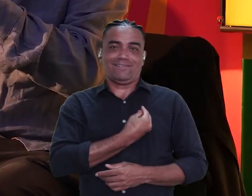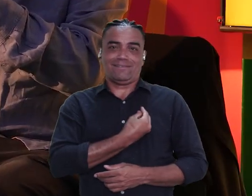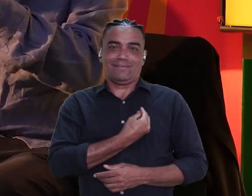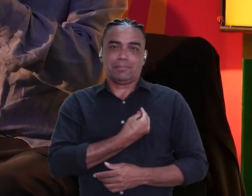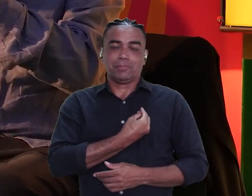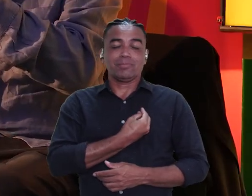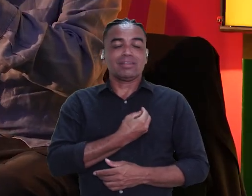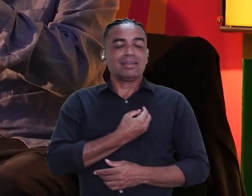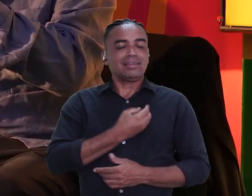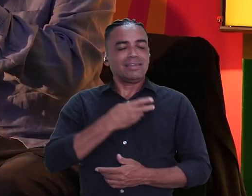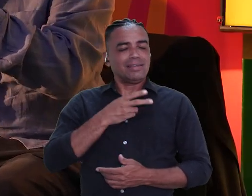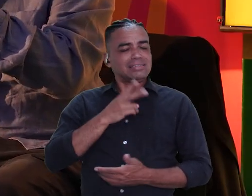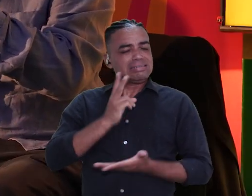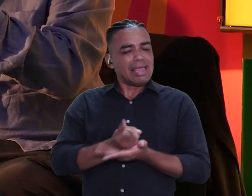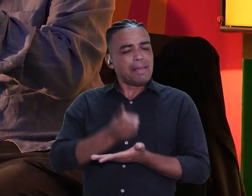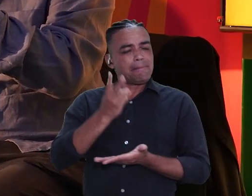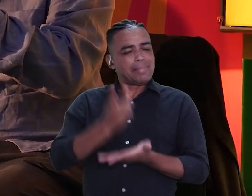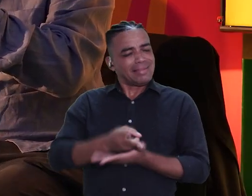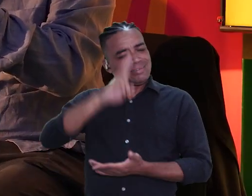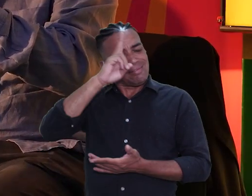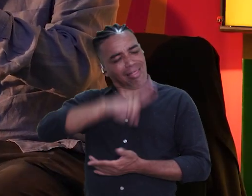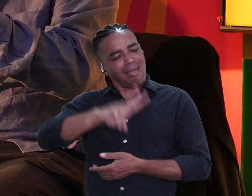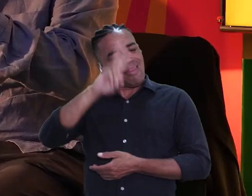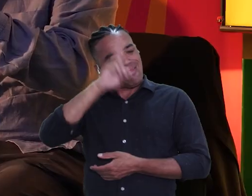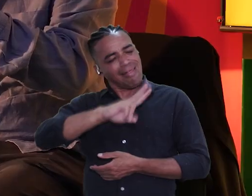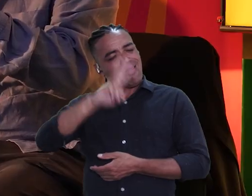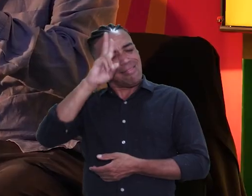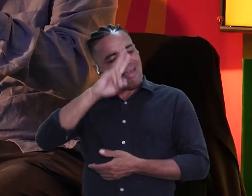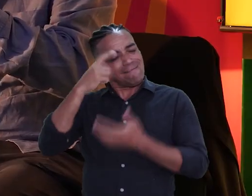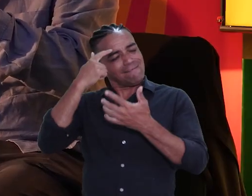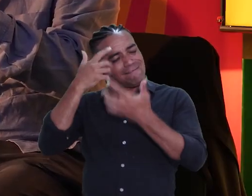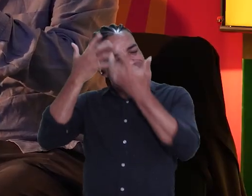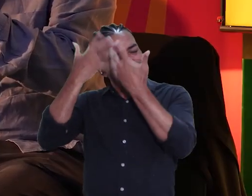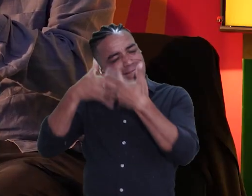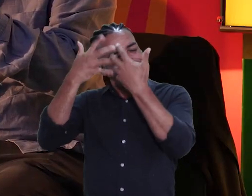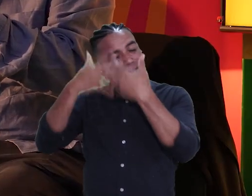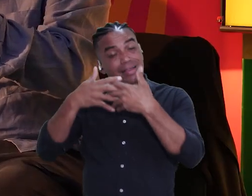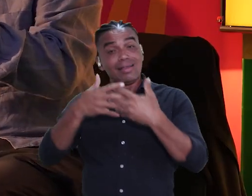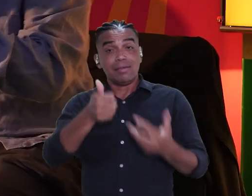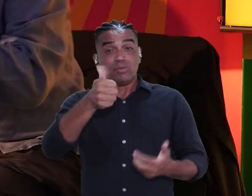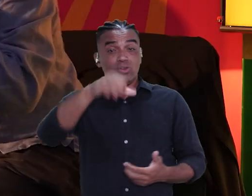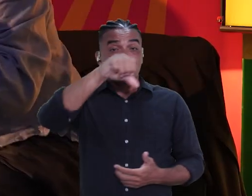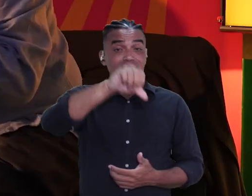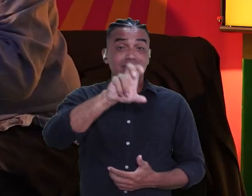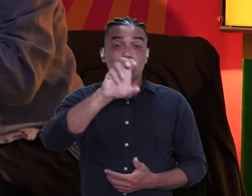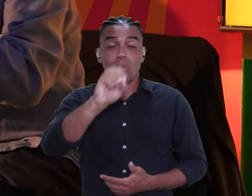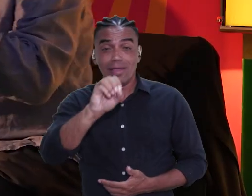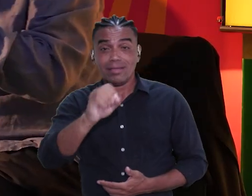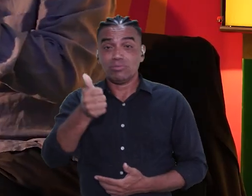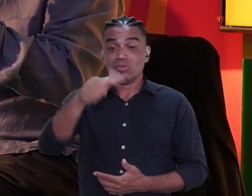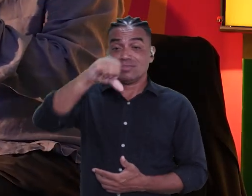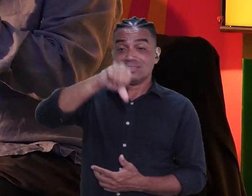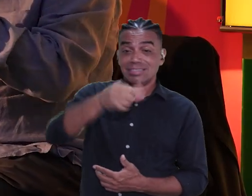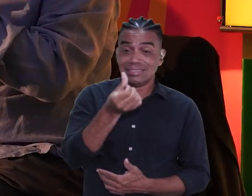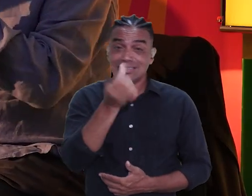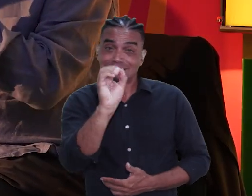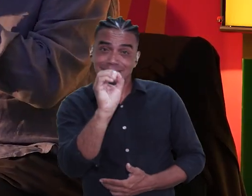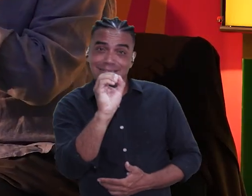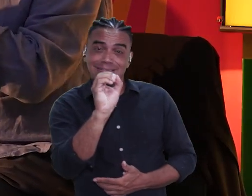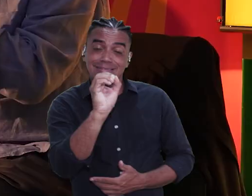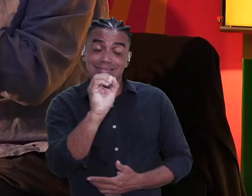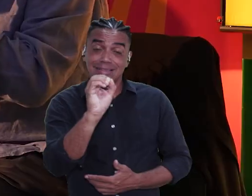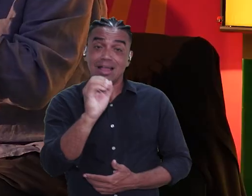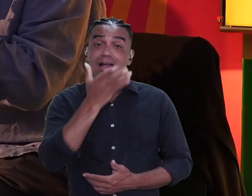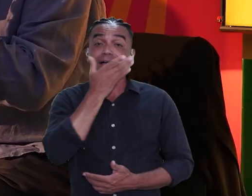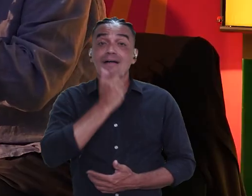fica ressoando. E depois, nos anos 50, 60 e tal, o que fez o Drummond, com